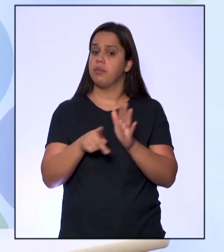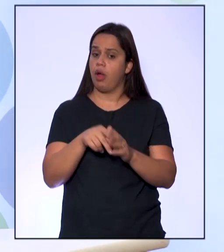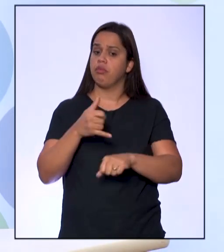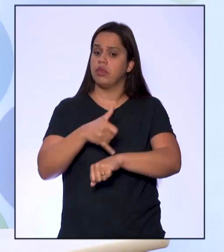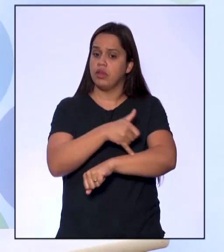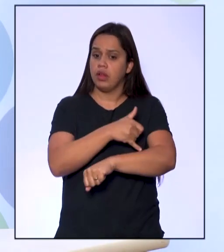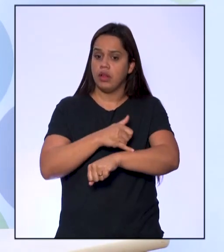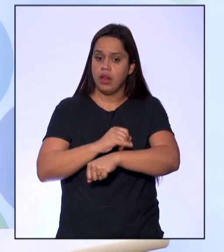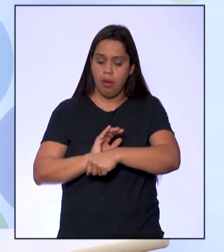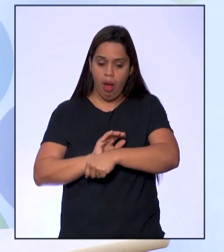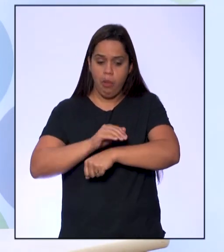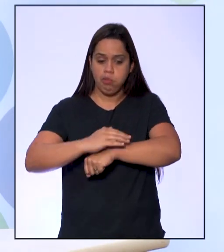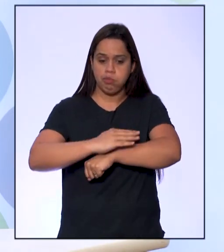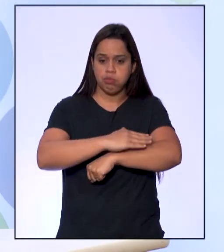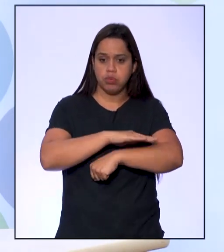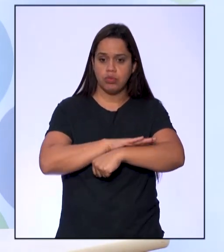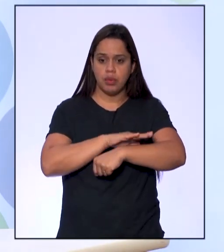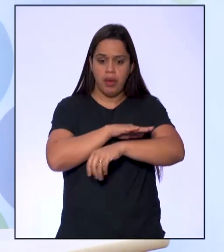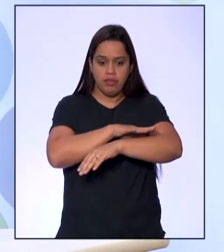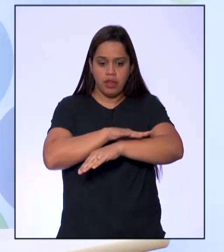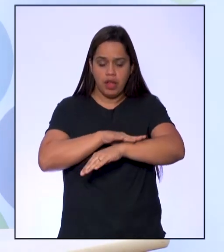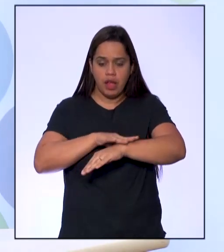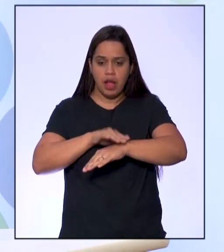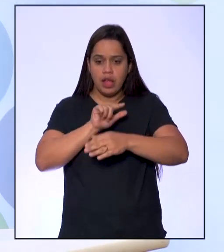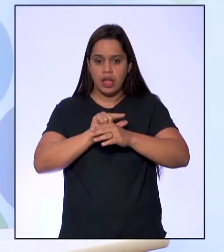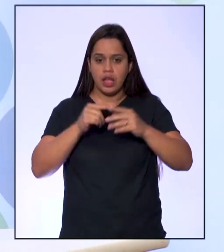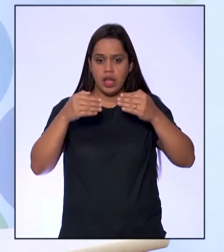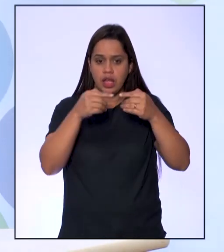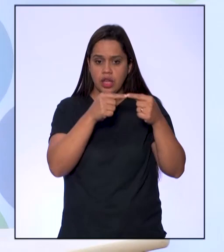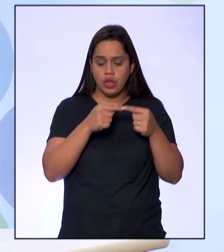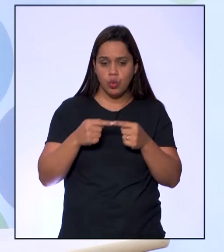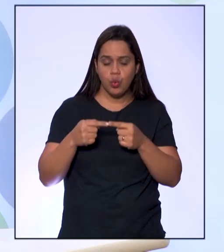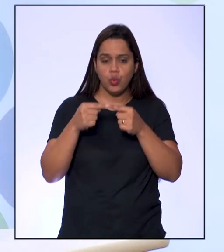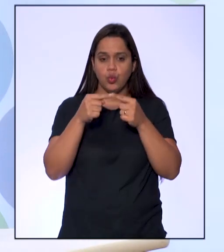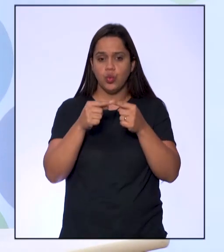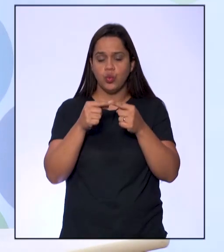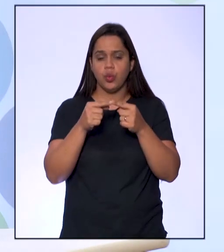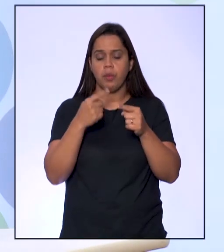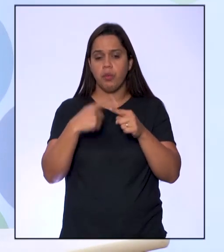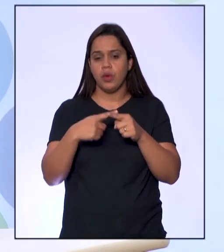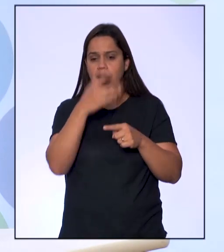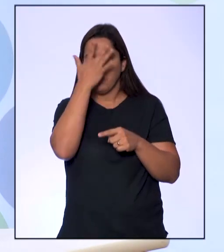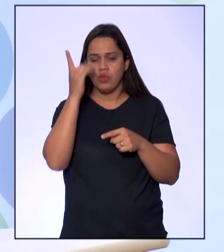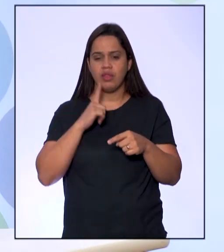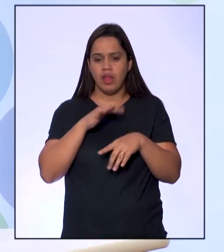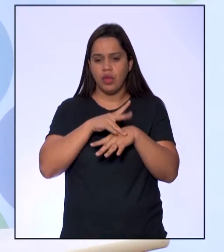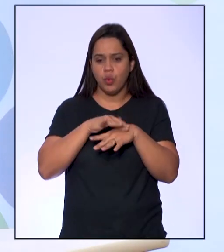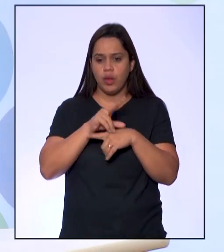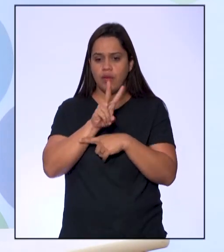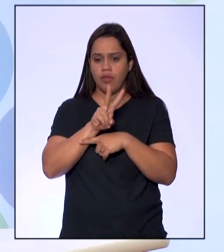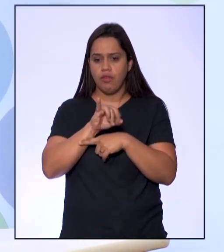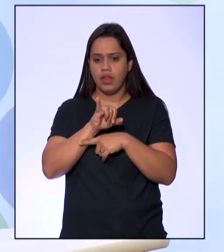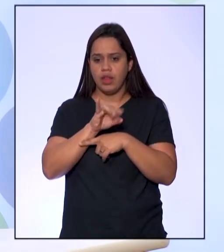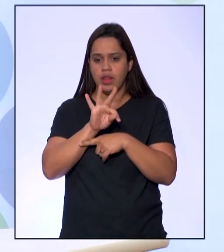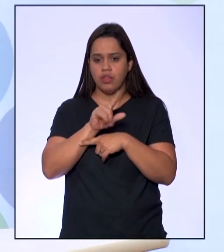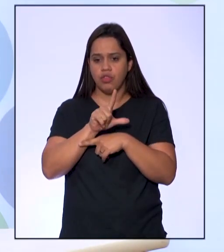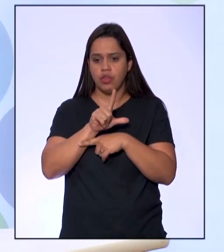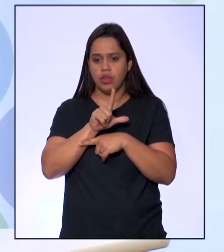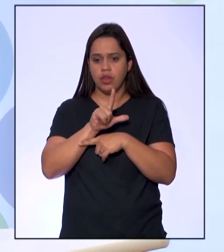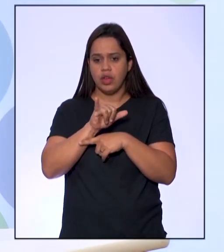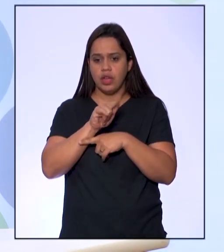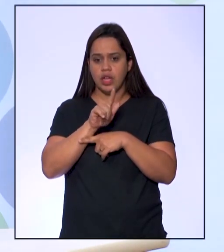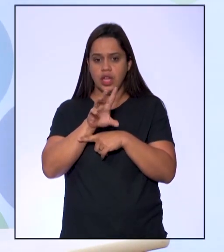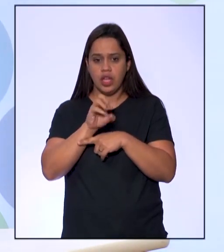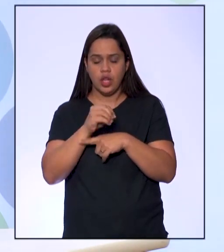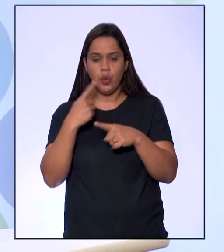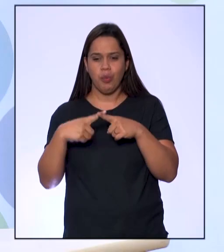ele também fala das pessoas que têm o vitiligo, porque é uma forma de disfarçar também, porque a pessoa se sente muito